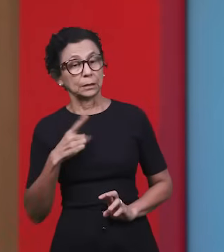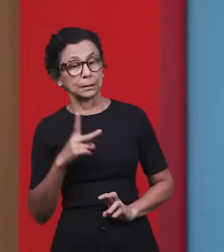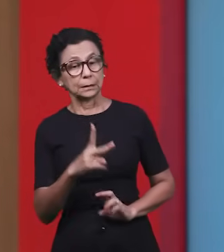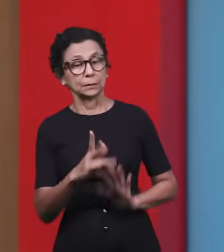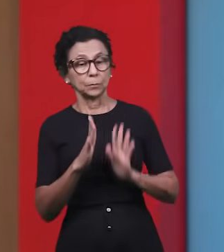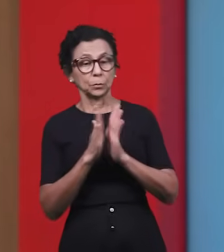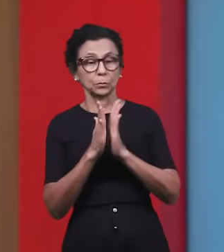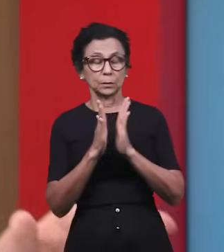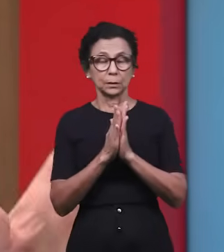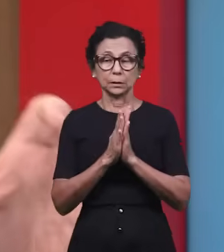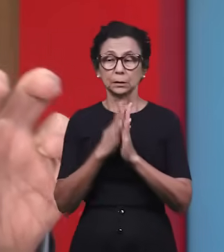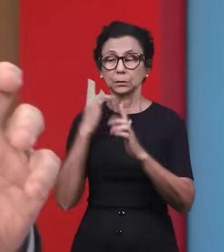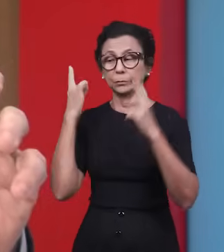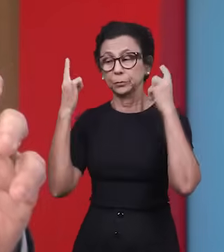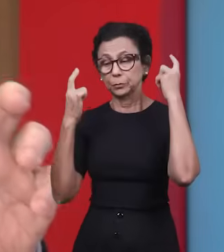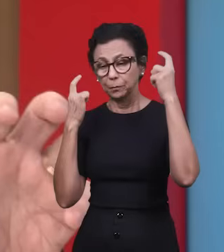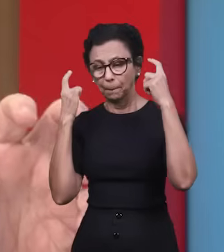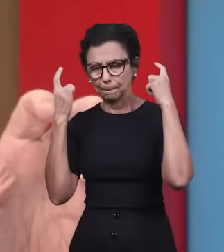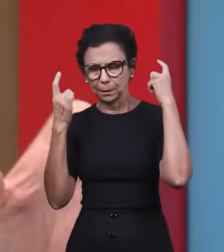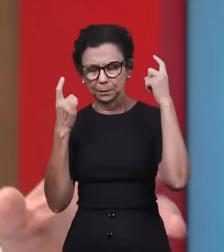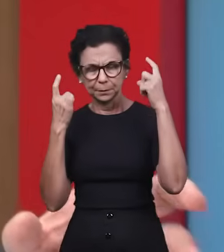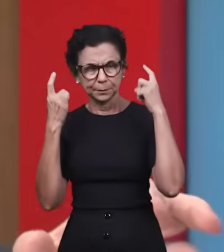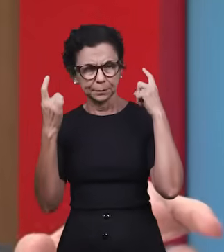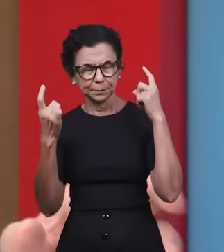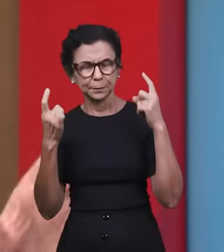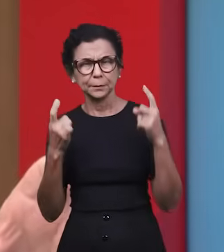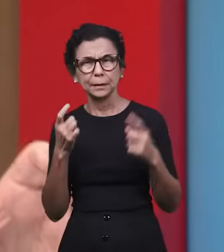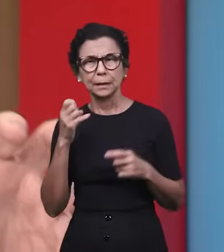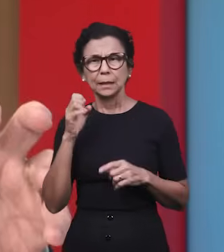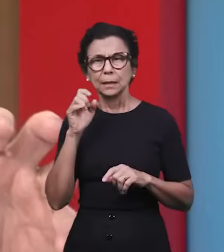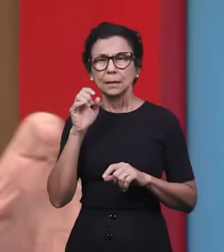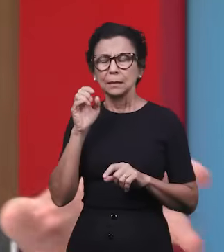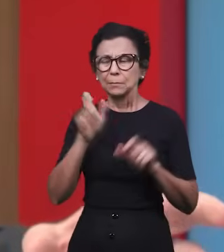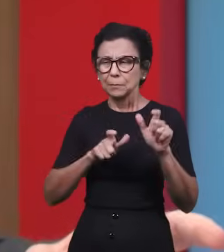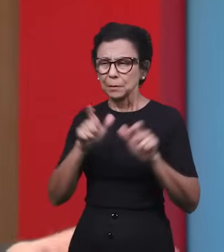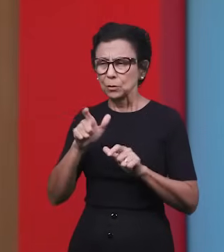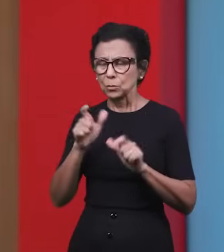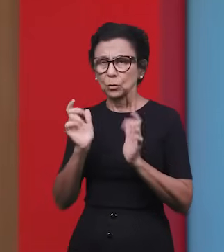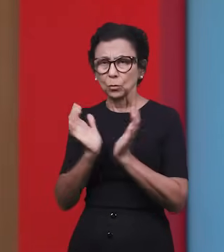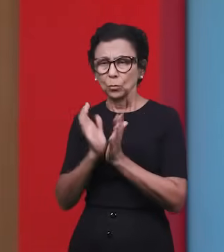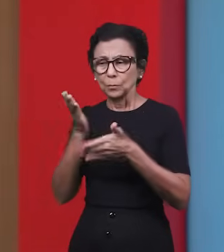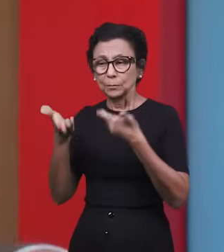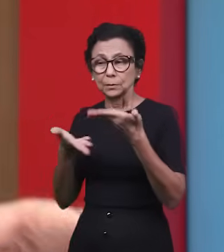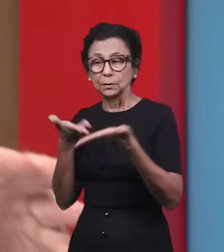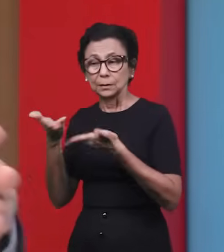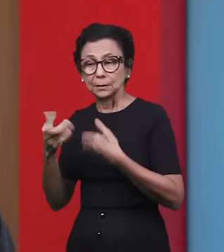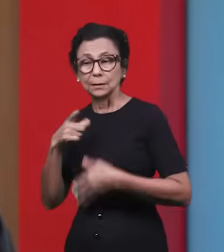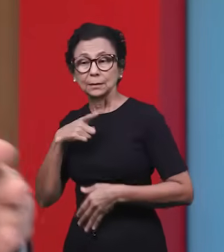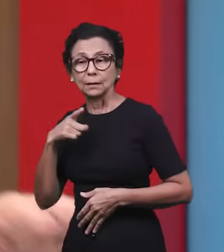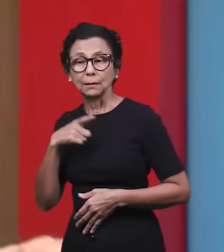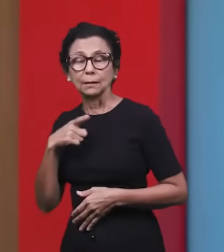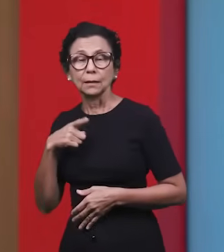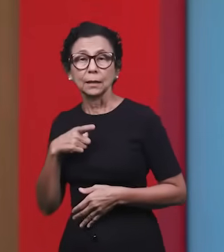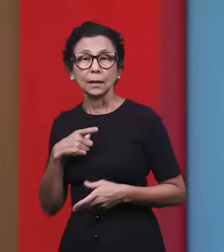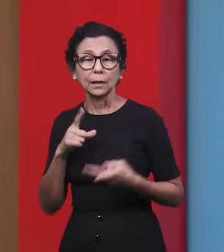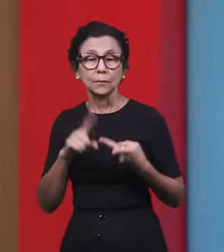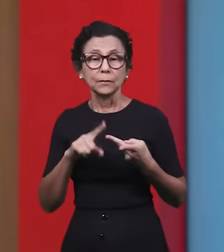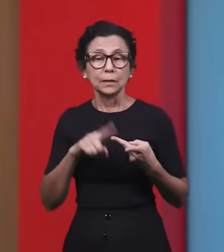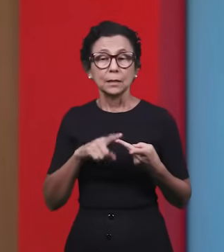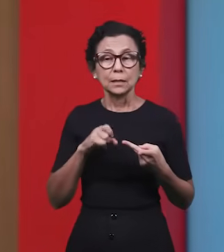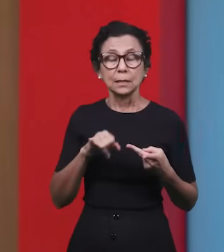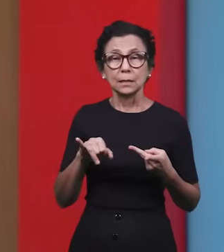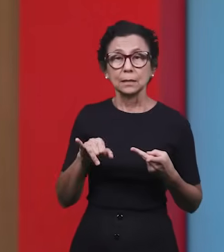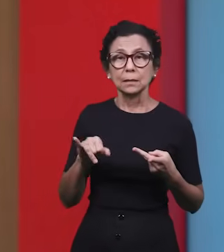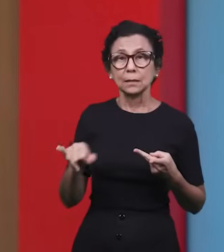se preocupando, ele quer saber se todos foram assistidos do seu grupo de assistência, ele quer saber, o irmão vai fazer